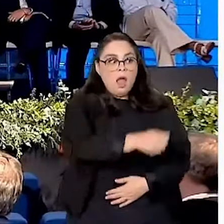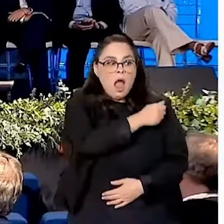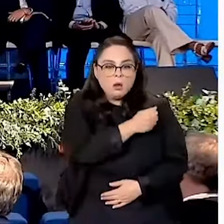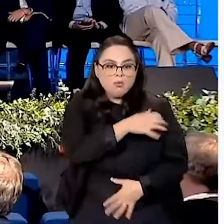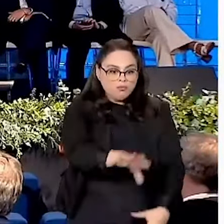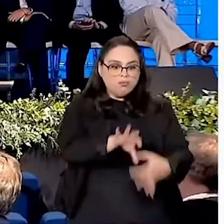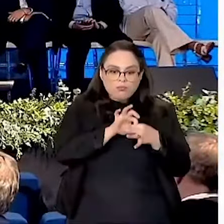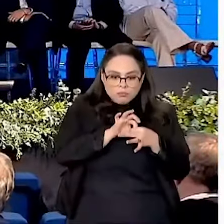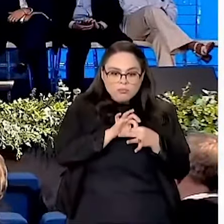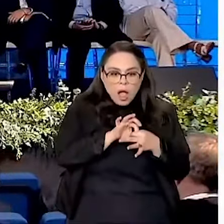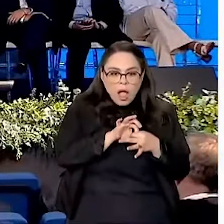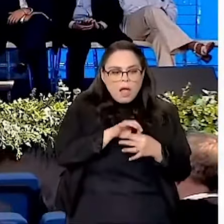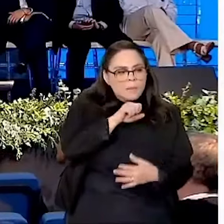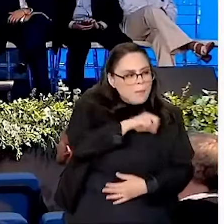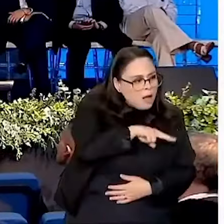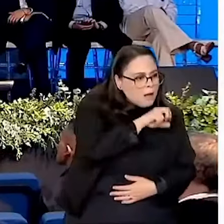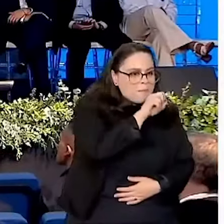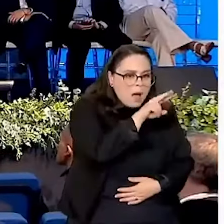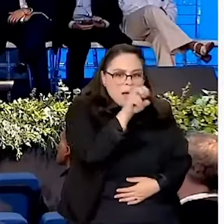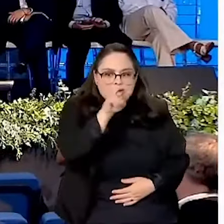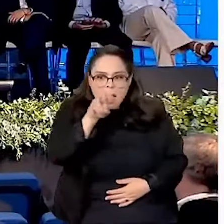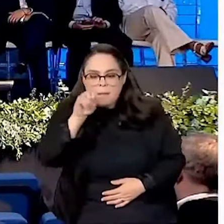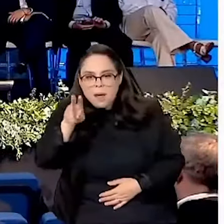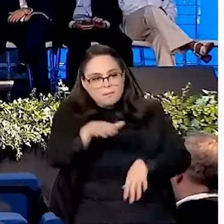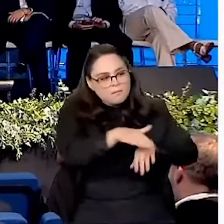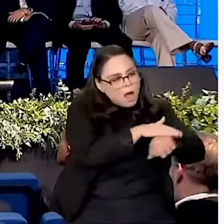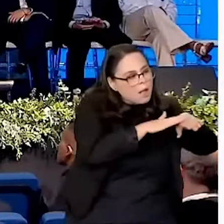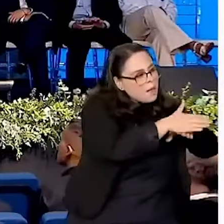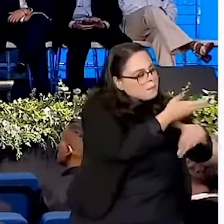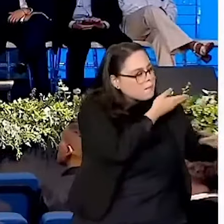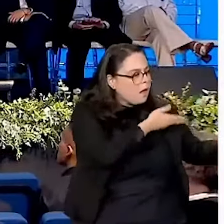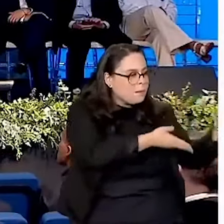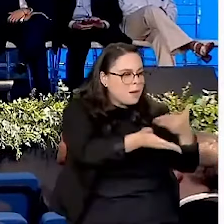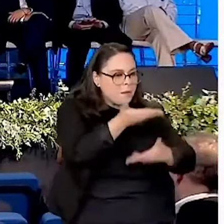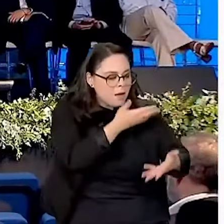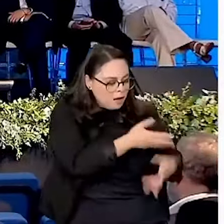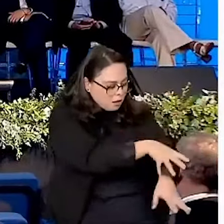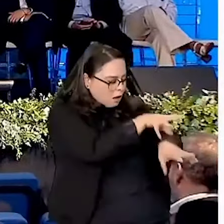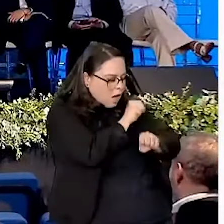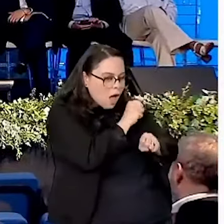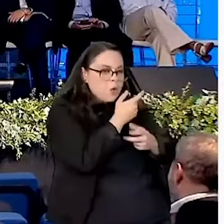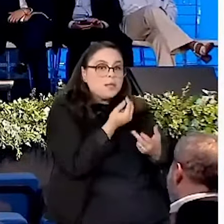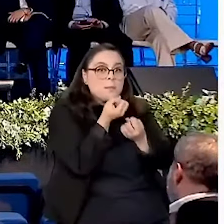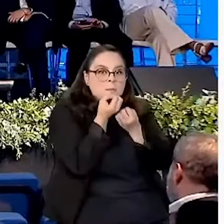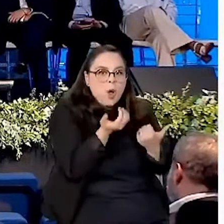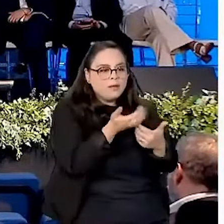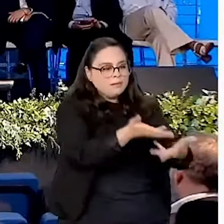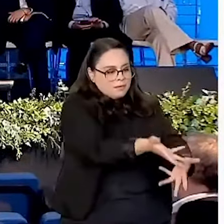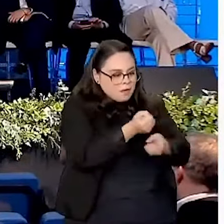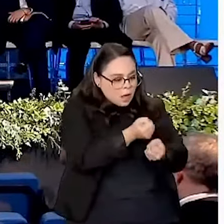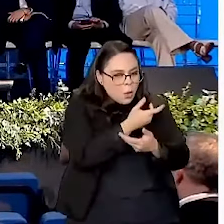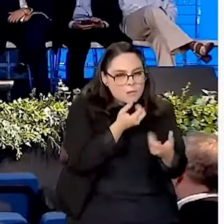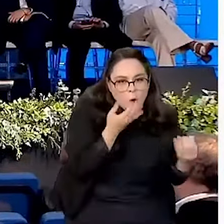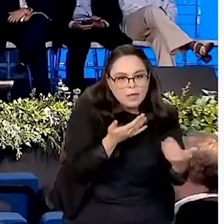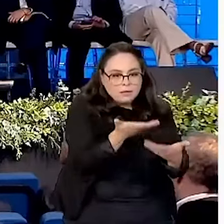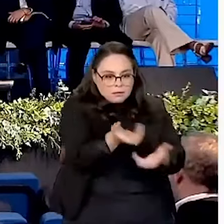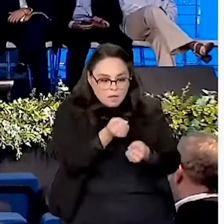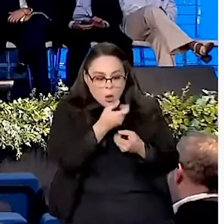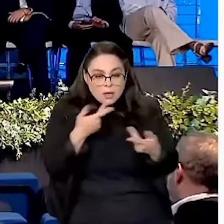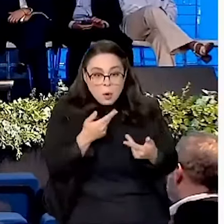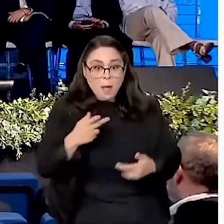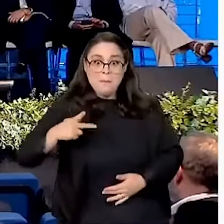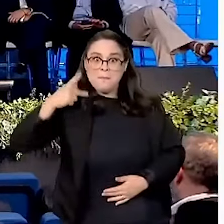estudantes. E dessa quantidade de conversas, tirar as coisas boas para ser apresentada como